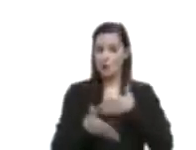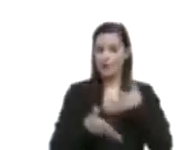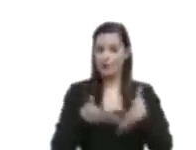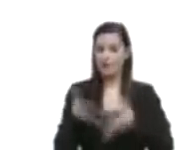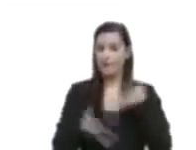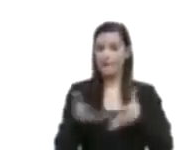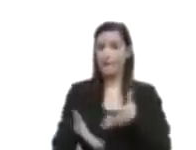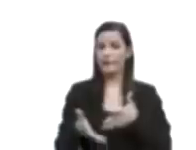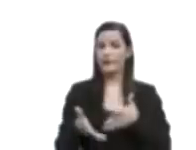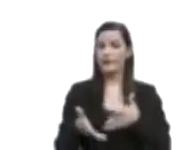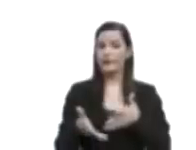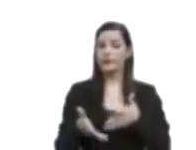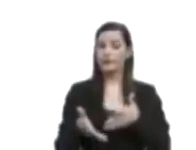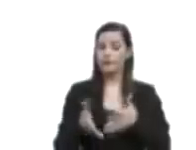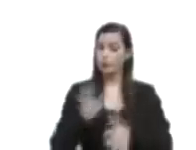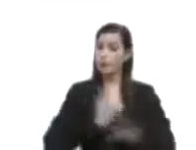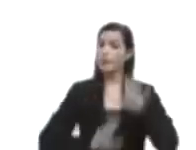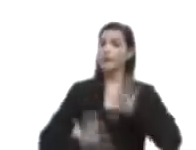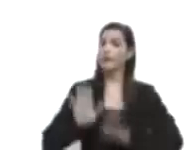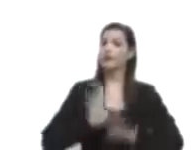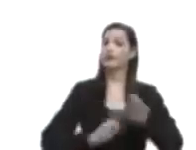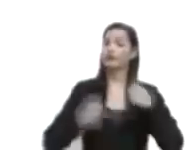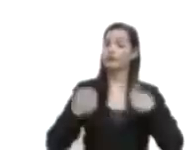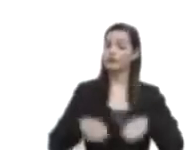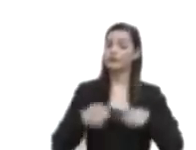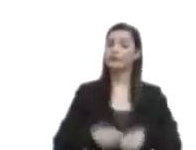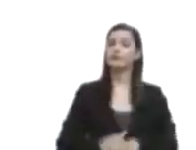podemos matar com a nossa língua.